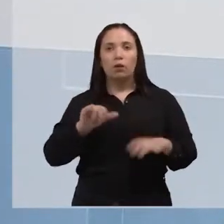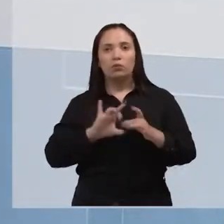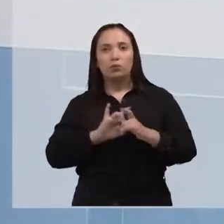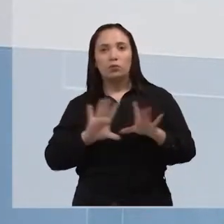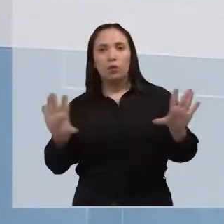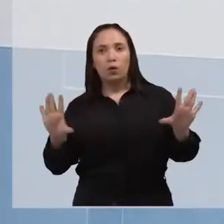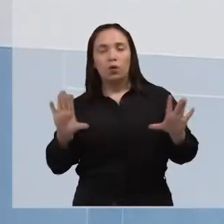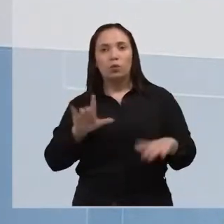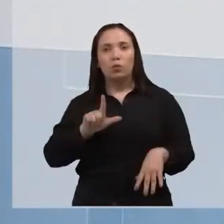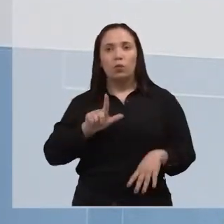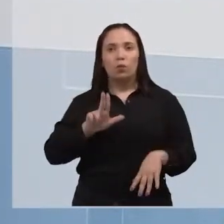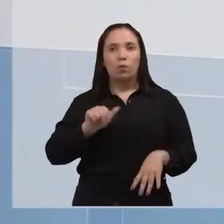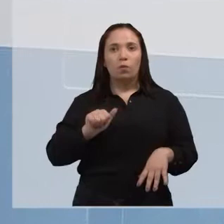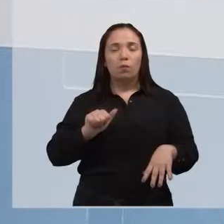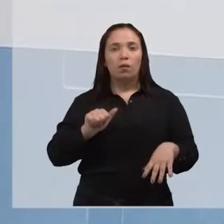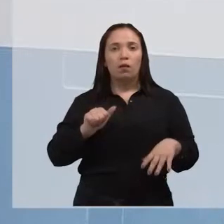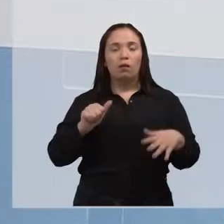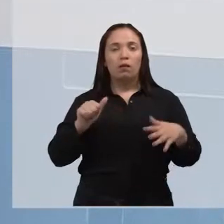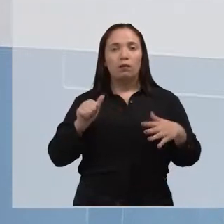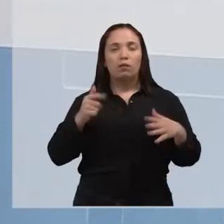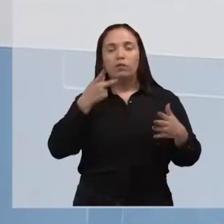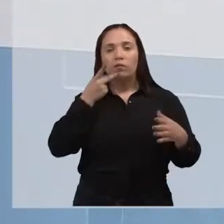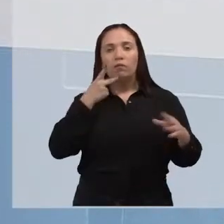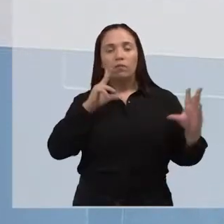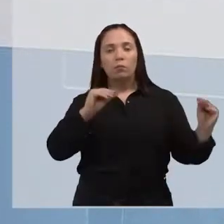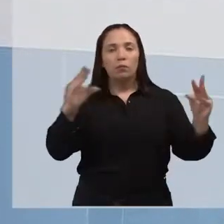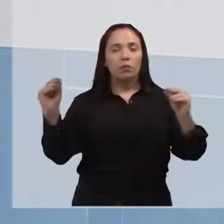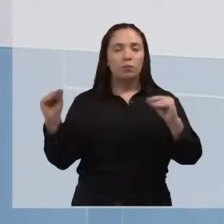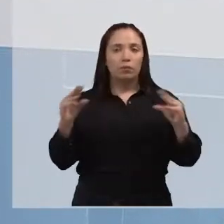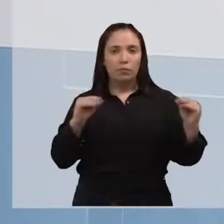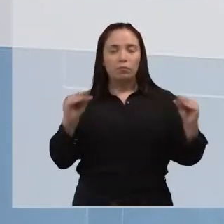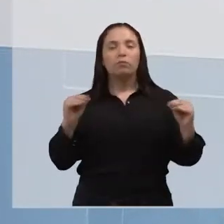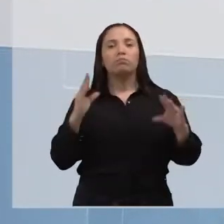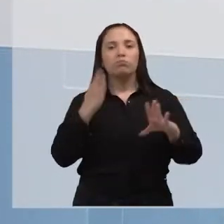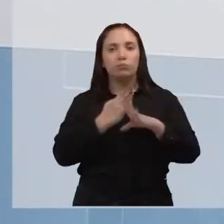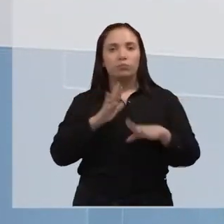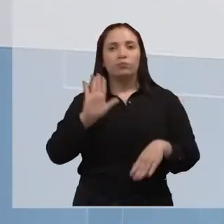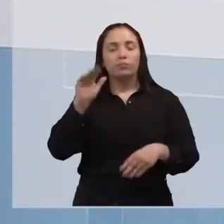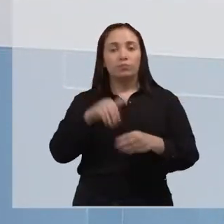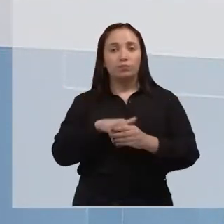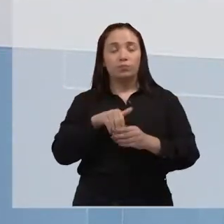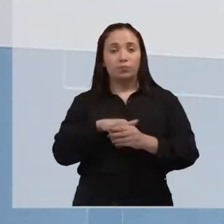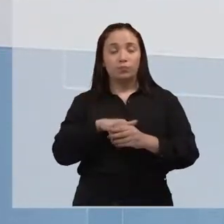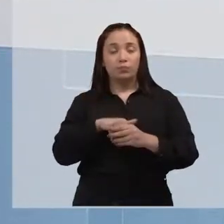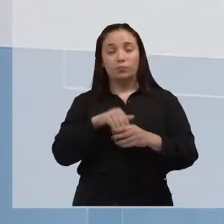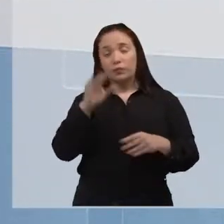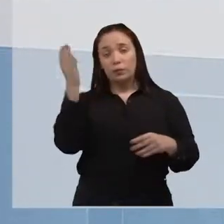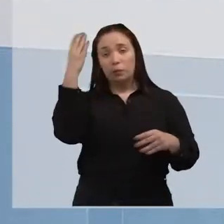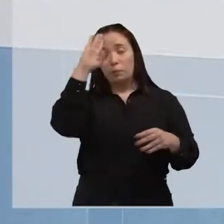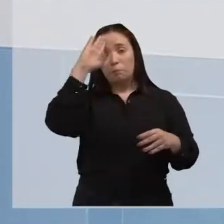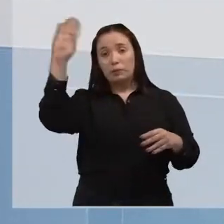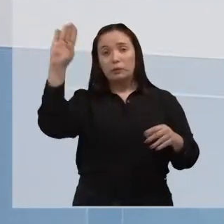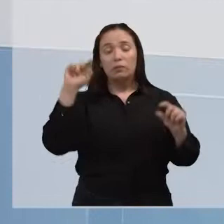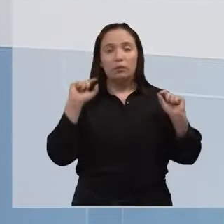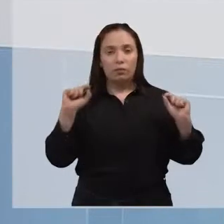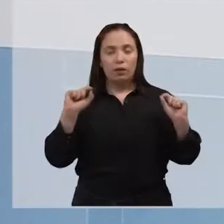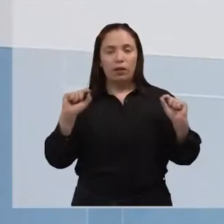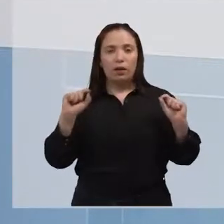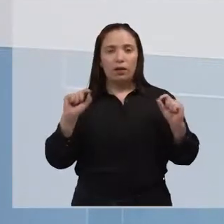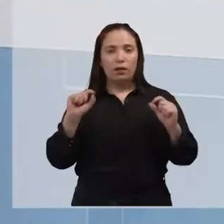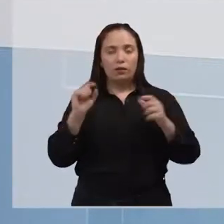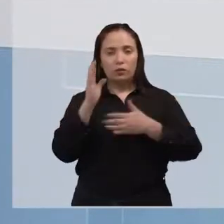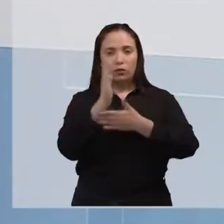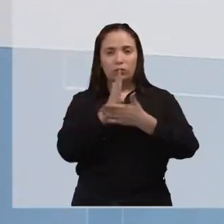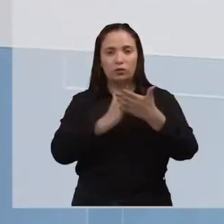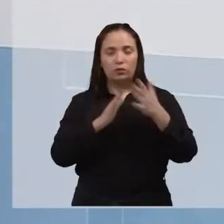Lula preso político ou político preso, está influenciando nas candidaturas. O centro está dividido. Quem é o